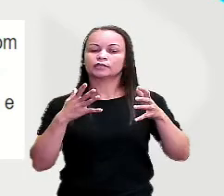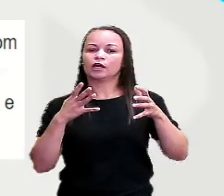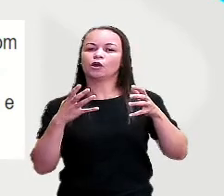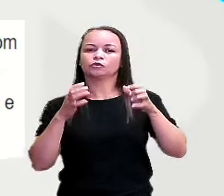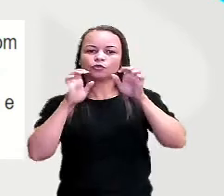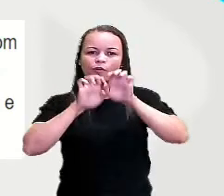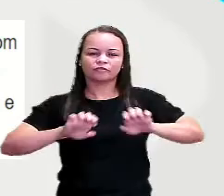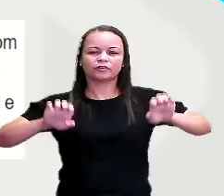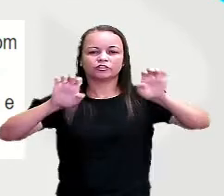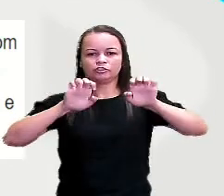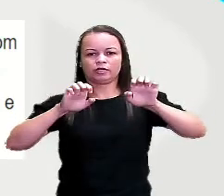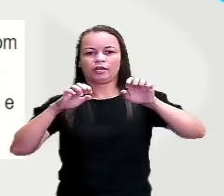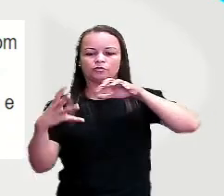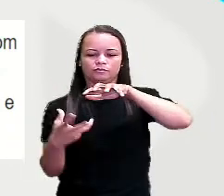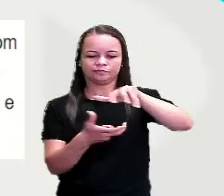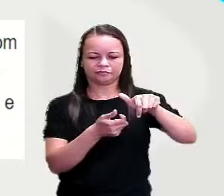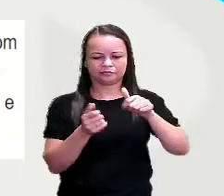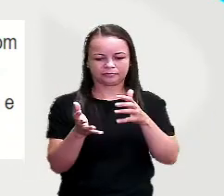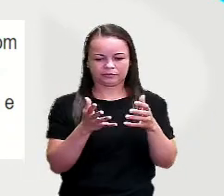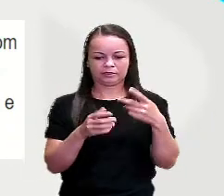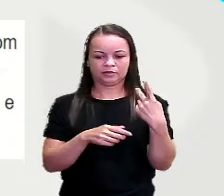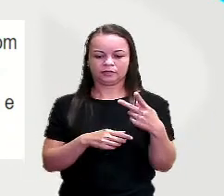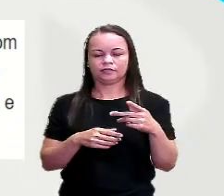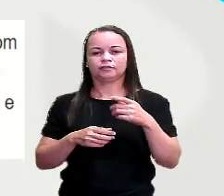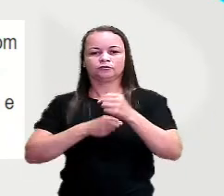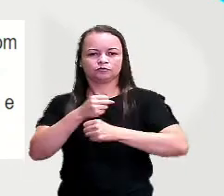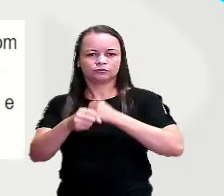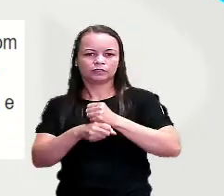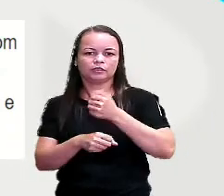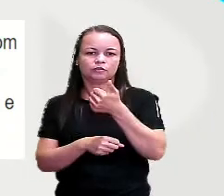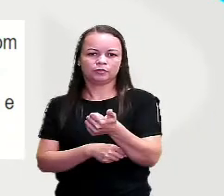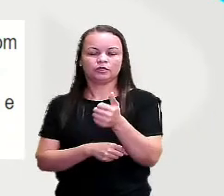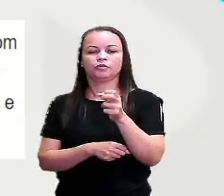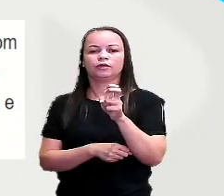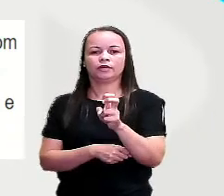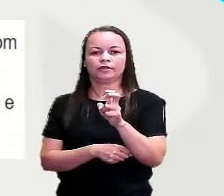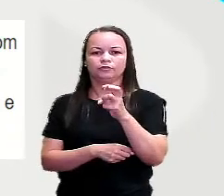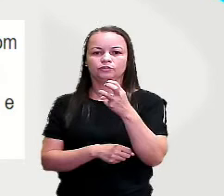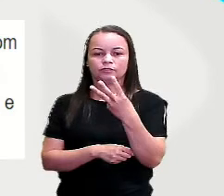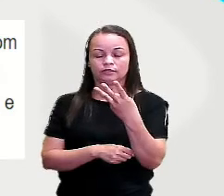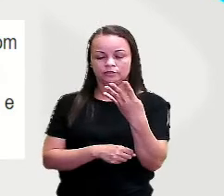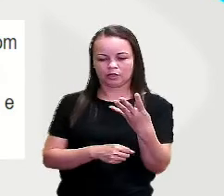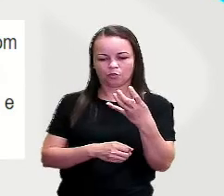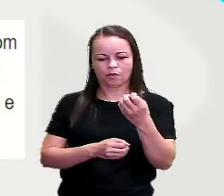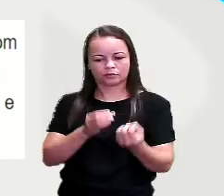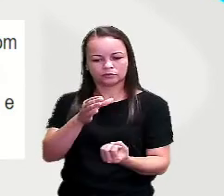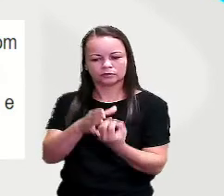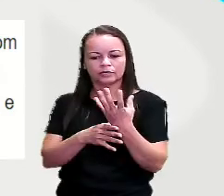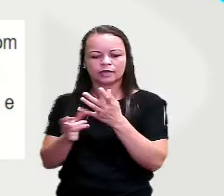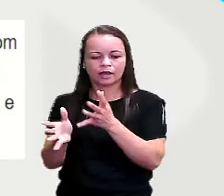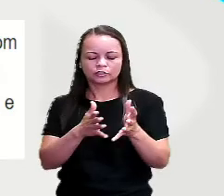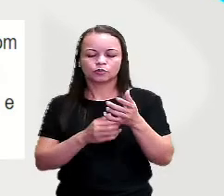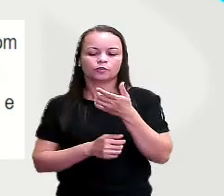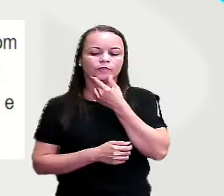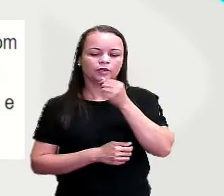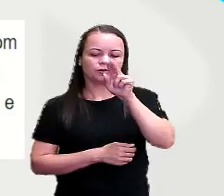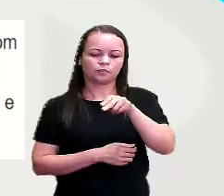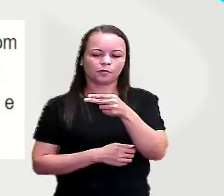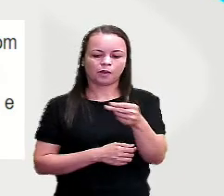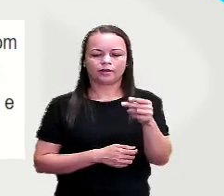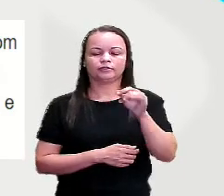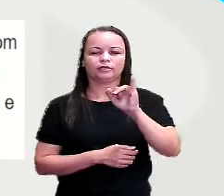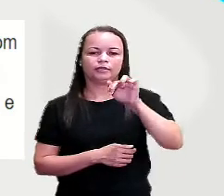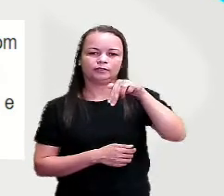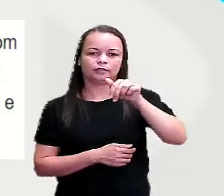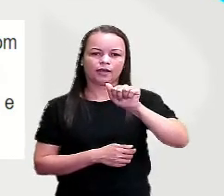ordem religiosa foi criada em 1534 pelo padre Inácio de Loyola e foi oficialmente reconhecida pela Igreja a partir